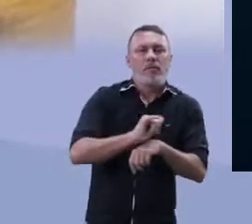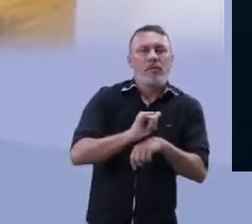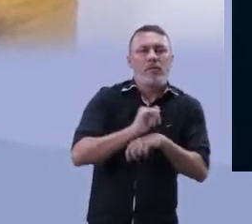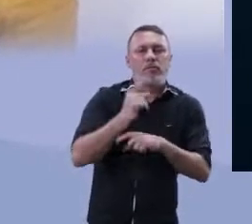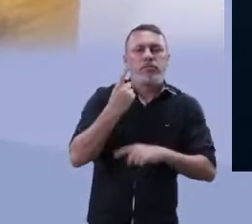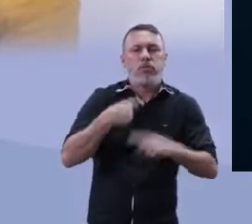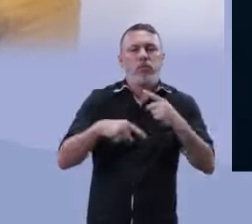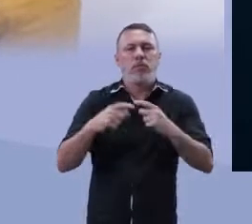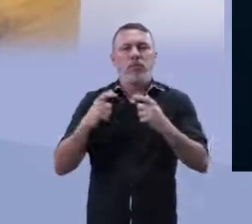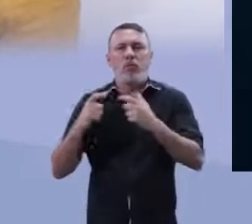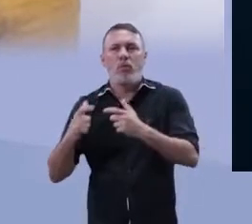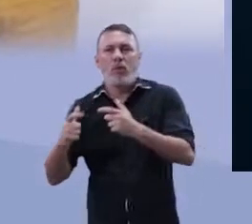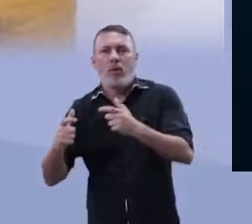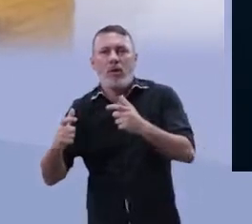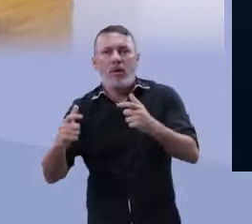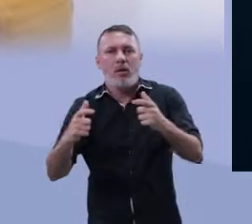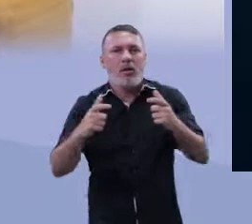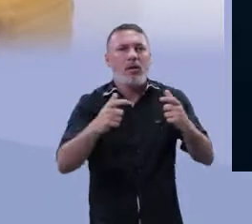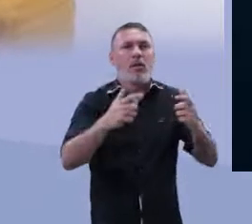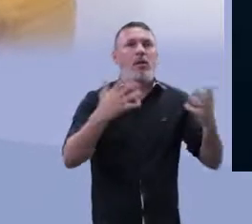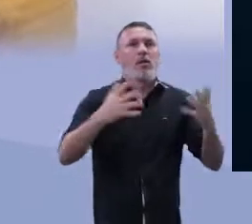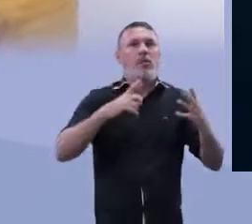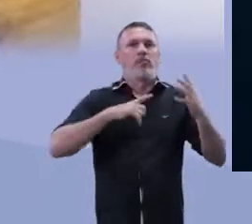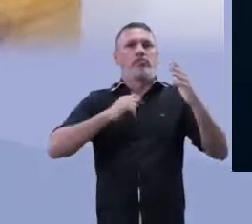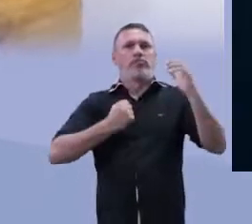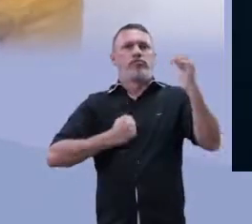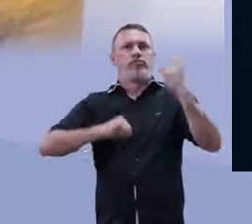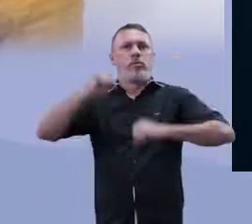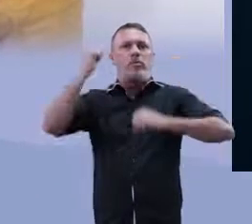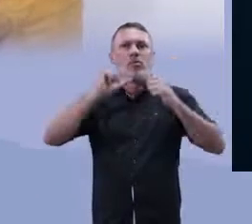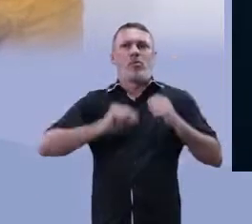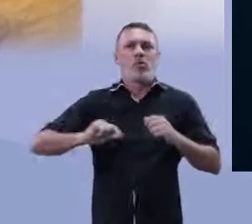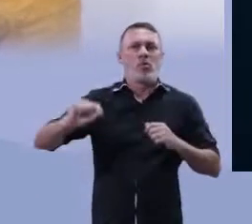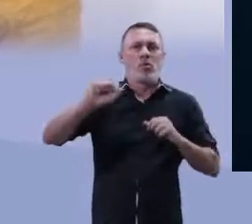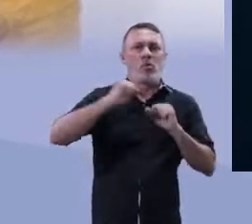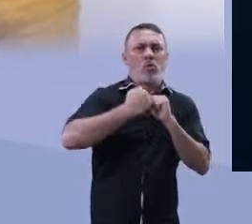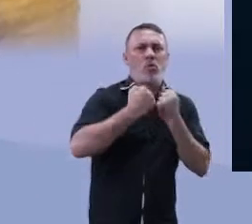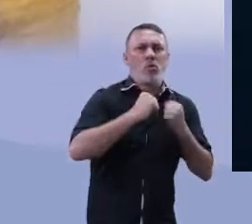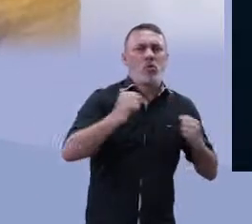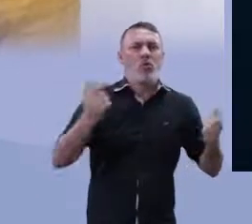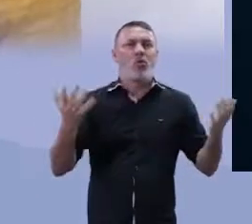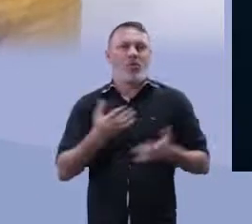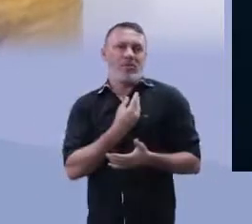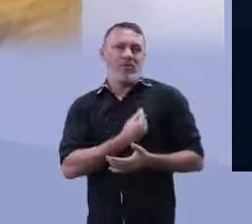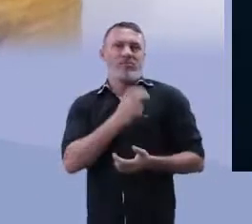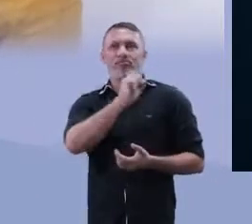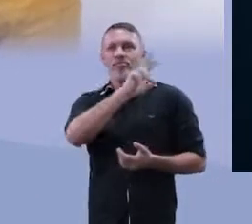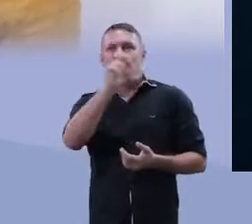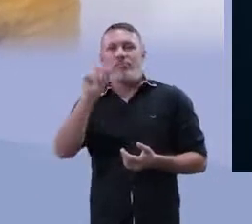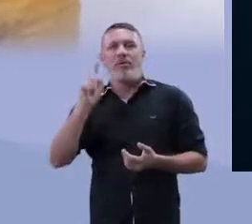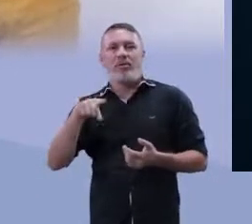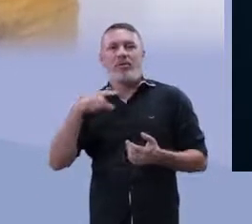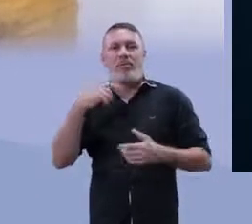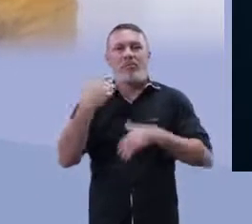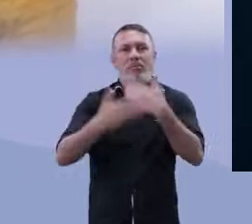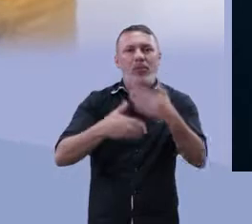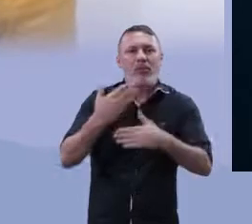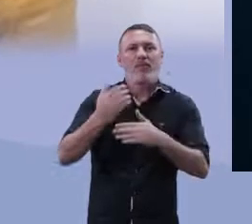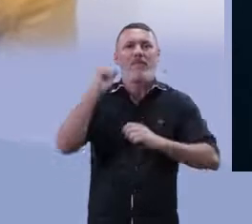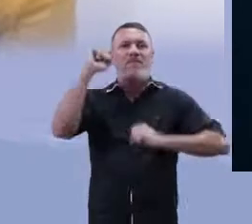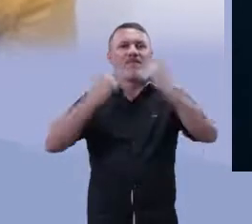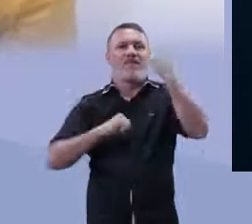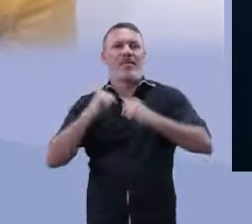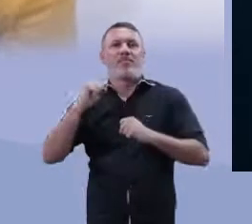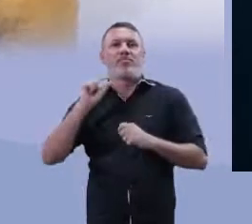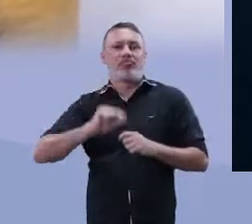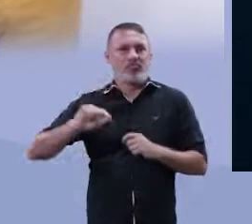as oficinas e automaticamente chegou ao seu estágio, né, a qual nós nos encontramos hoje, que é a questão do processo de